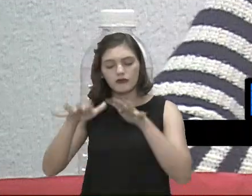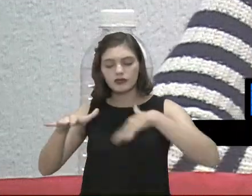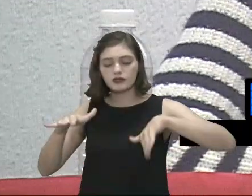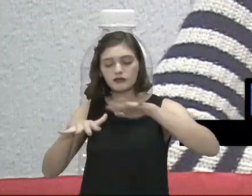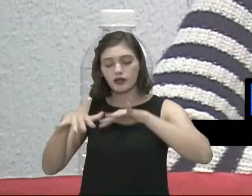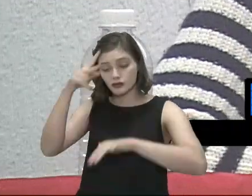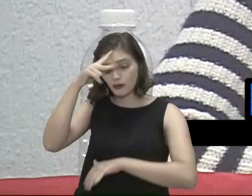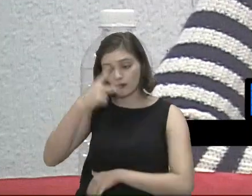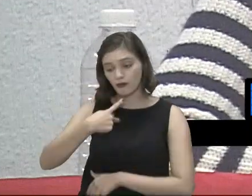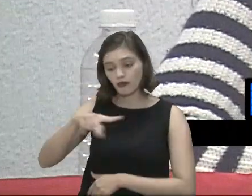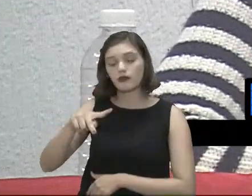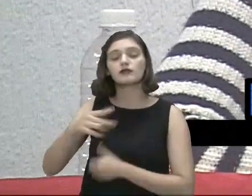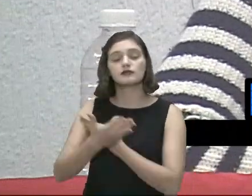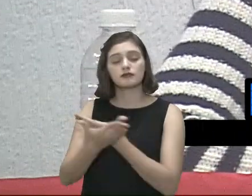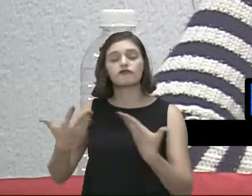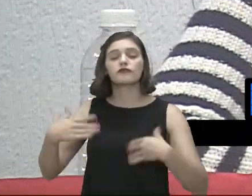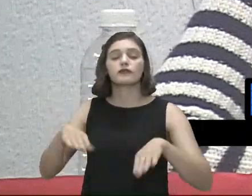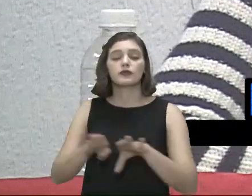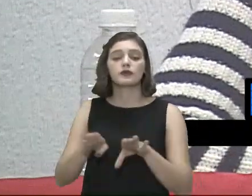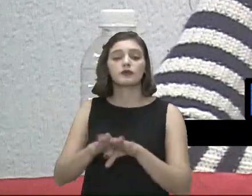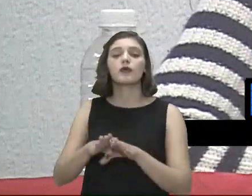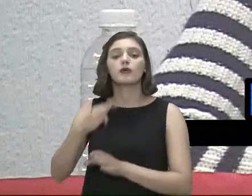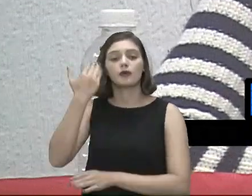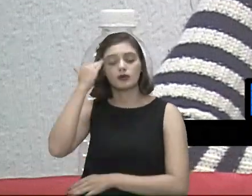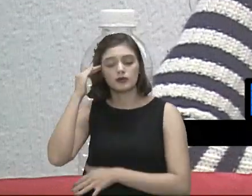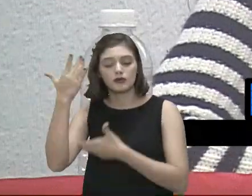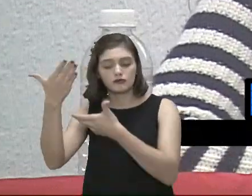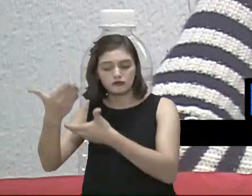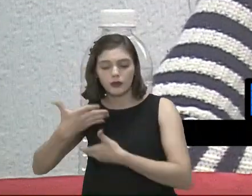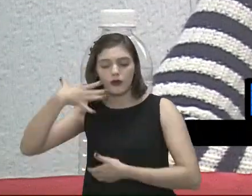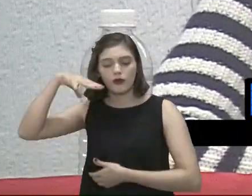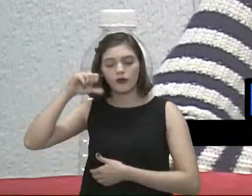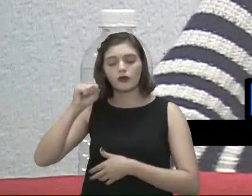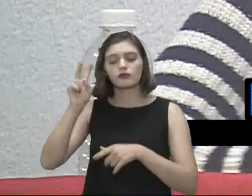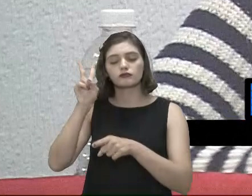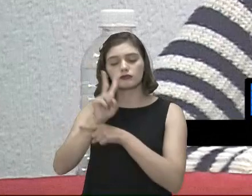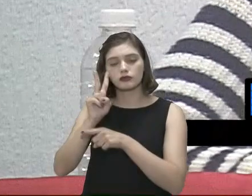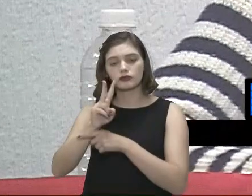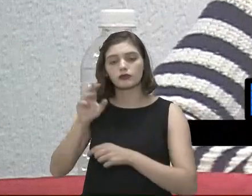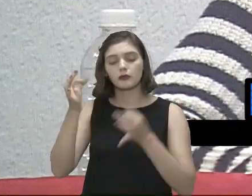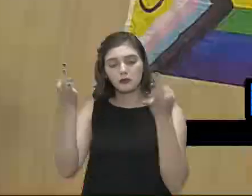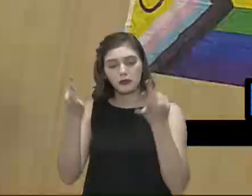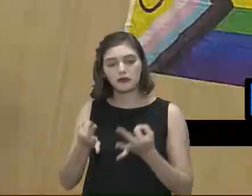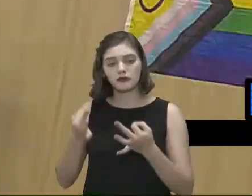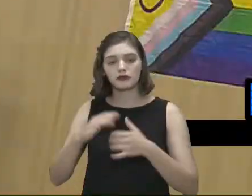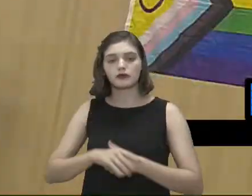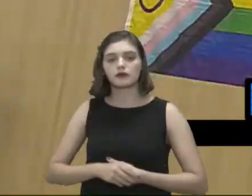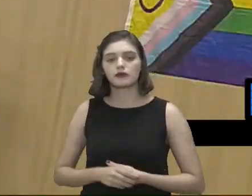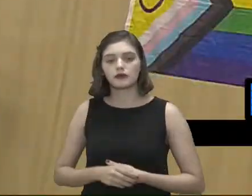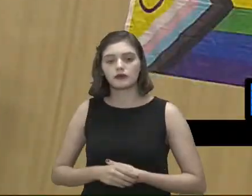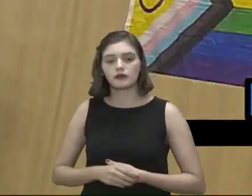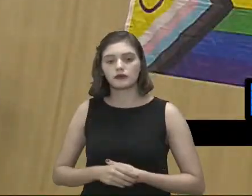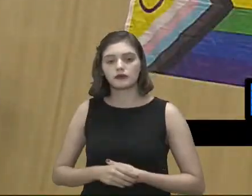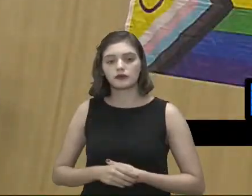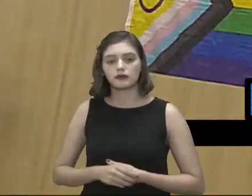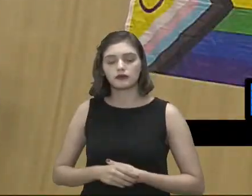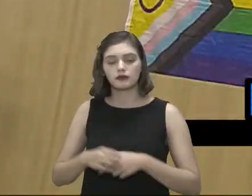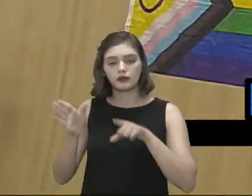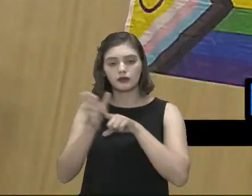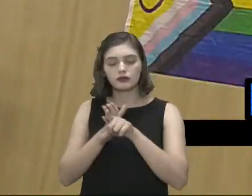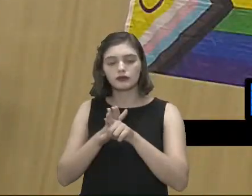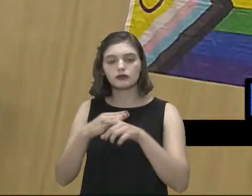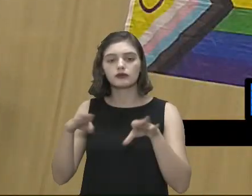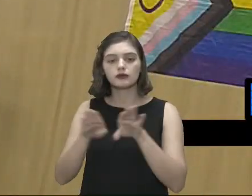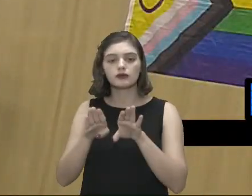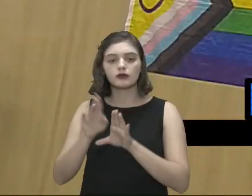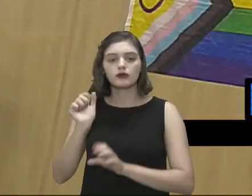eles também, né? Para eles serem ouvidos, acolhidos e protegidos. Perfeito. O meu questionamento, na verdade, Natália,